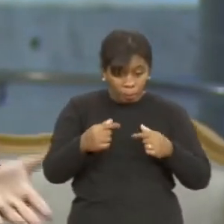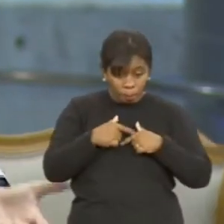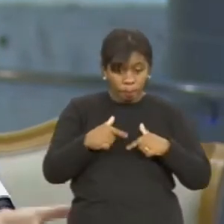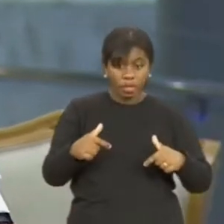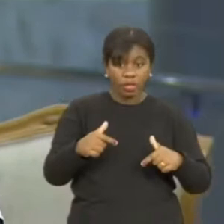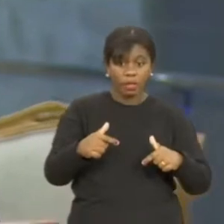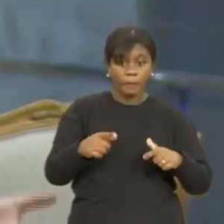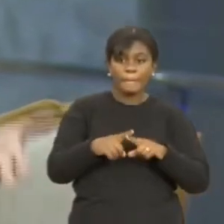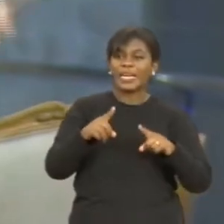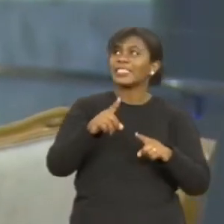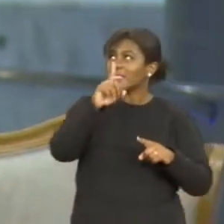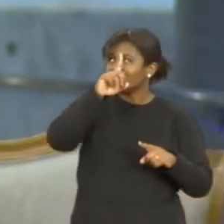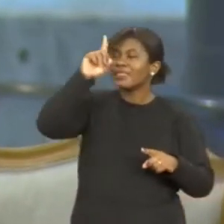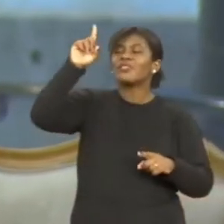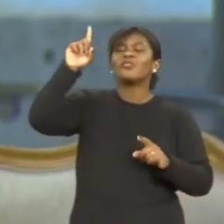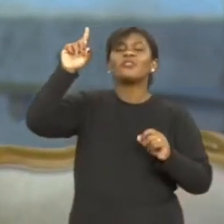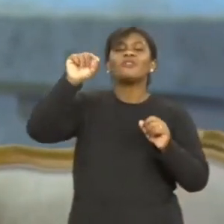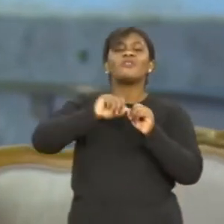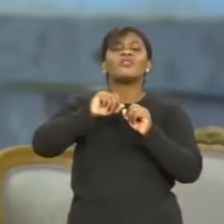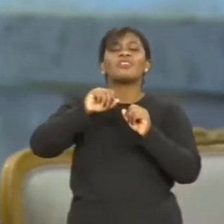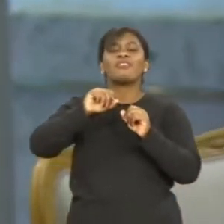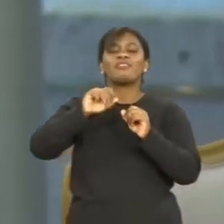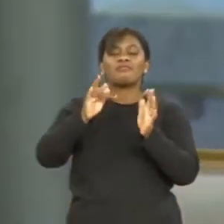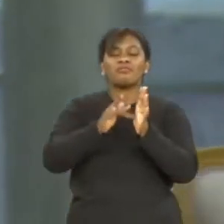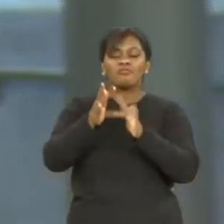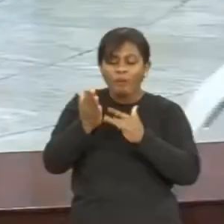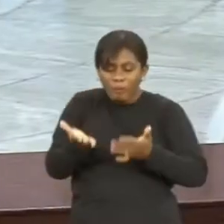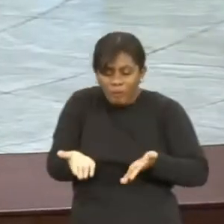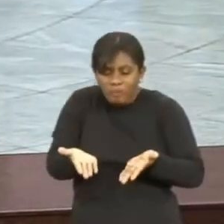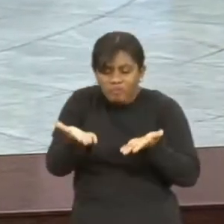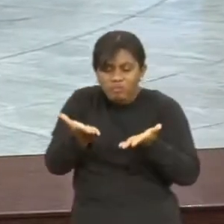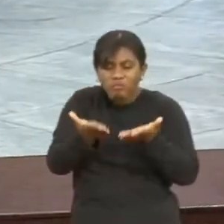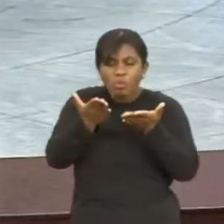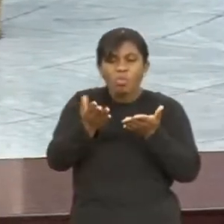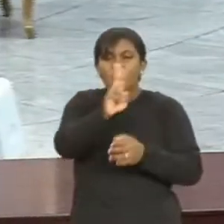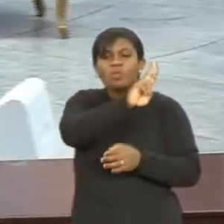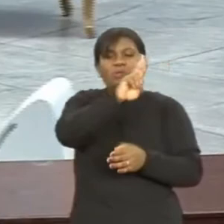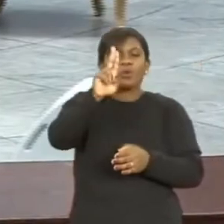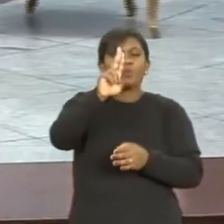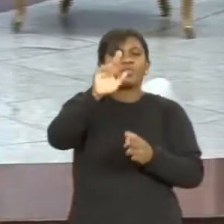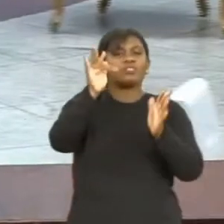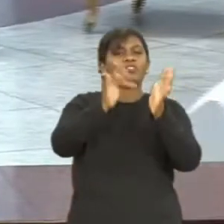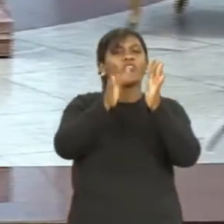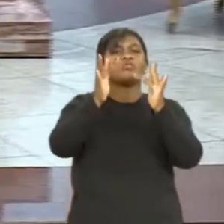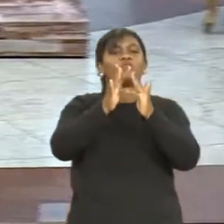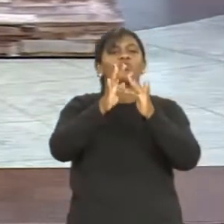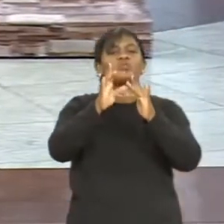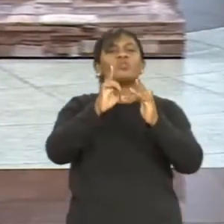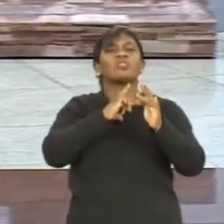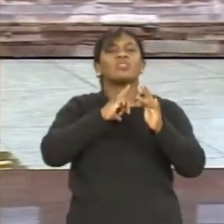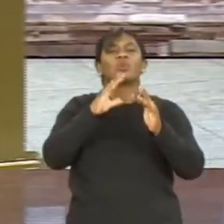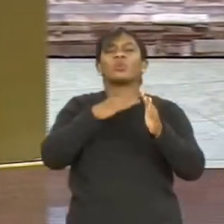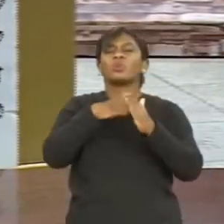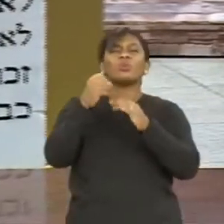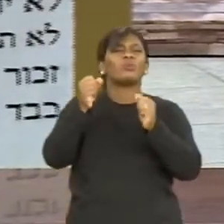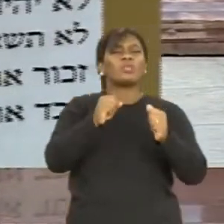o exaltou, levantou. O nome de Jesus tem todo poder e autoridade. Não tem demônio, não tem bruxaria,